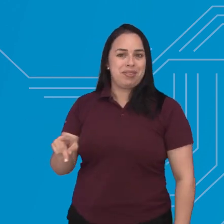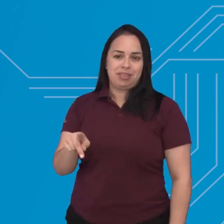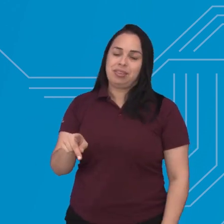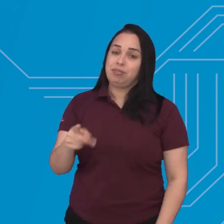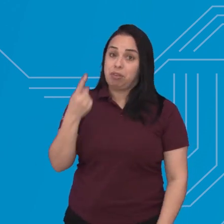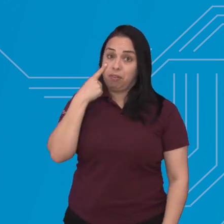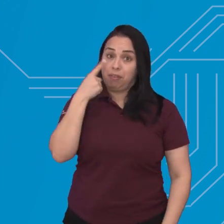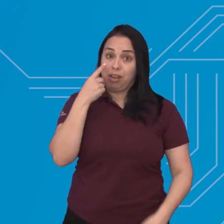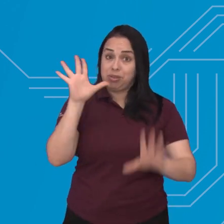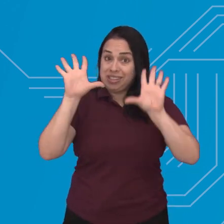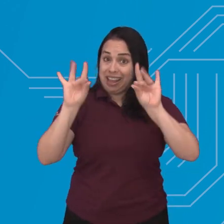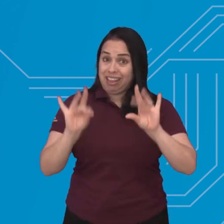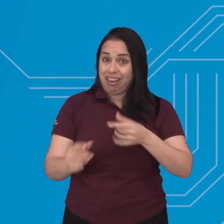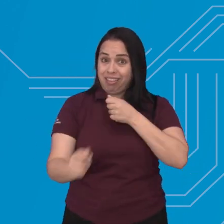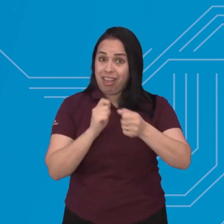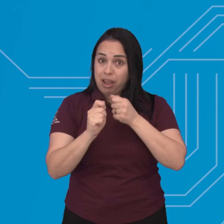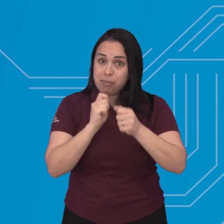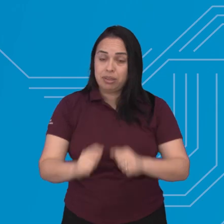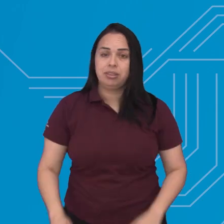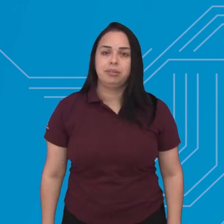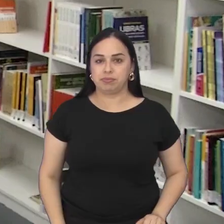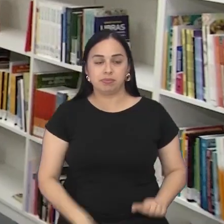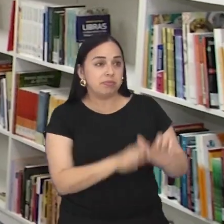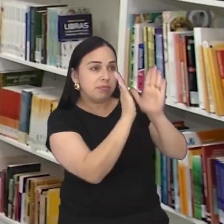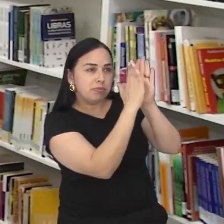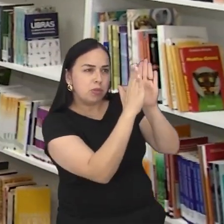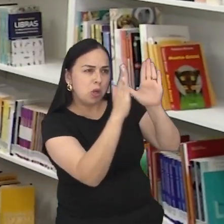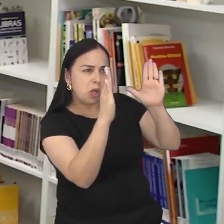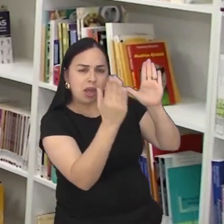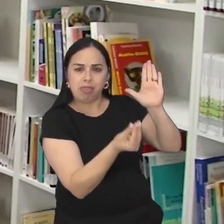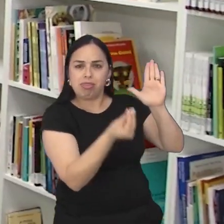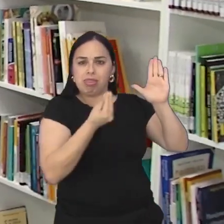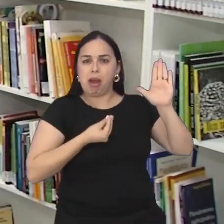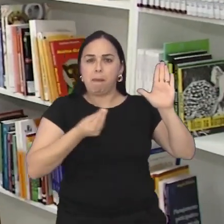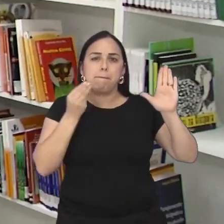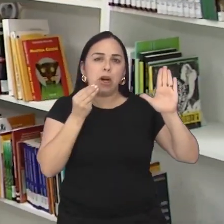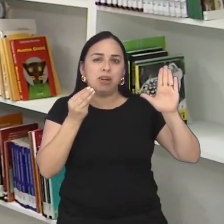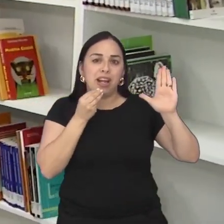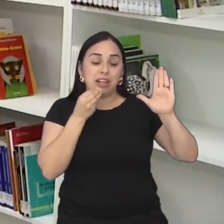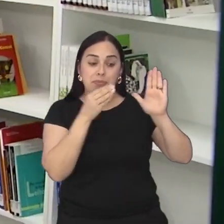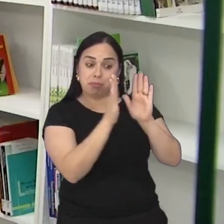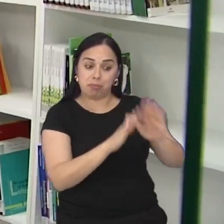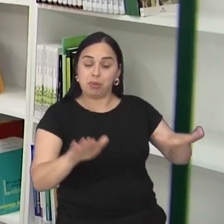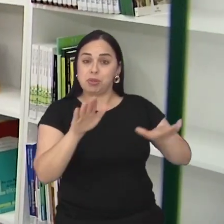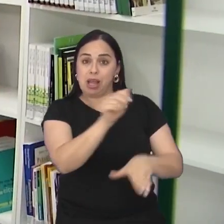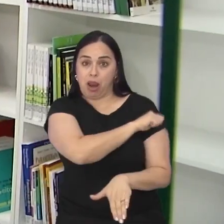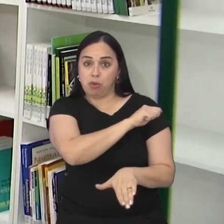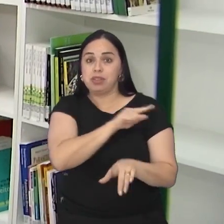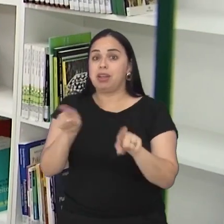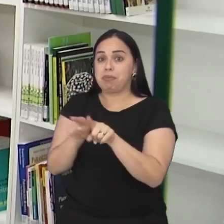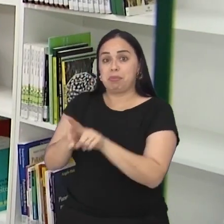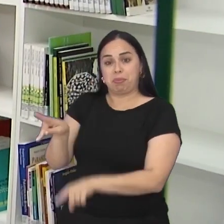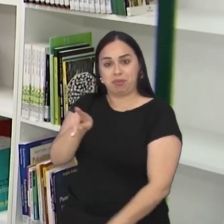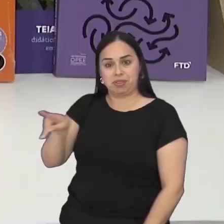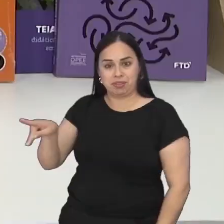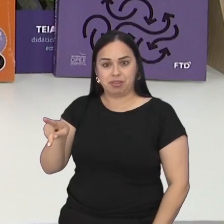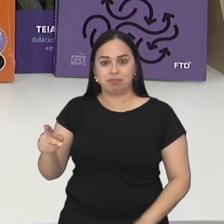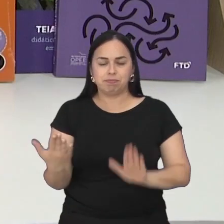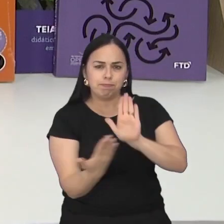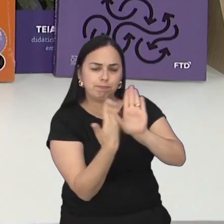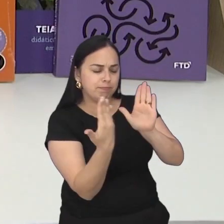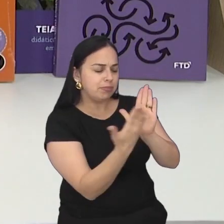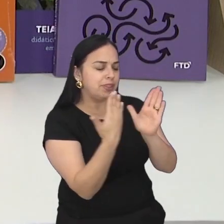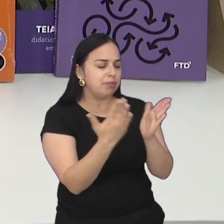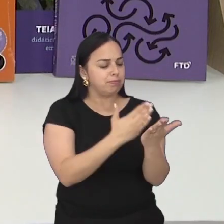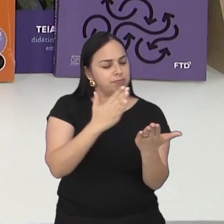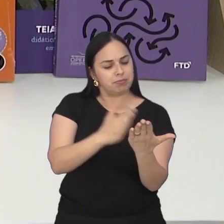da educação. Confira os detalhes na reportagem. Livros que abrem caminhos não só para os alunos, mas também para os professores. Em cada